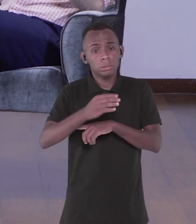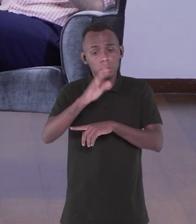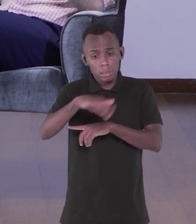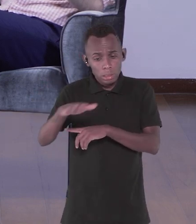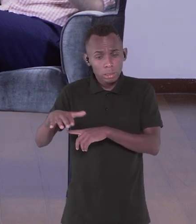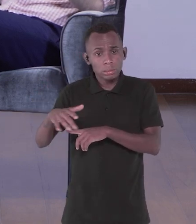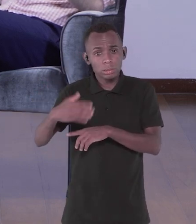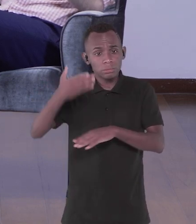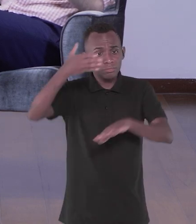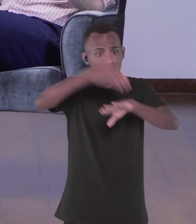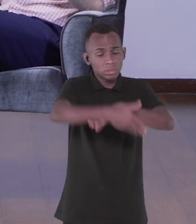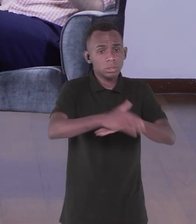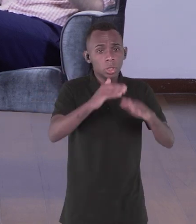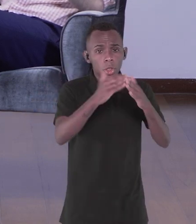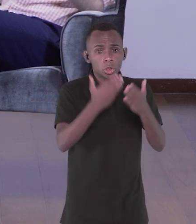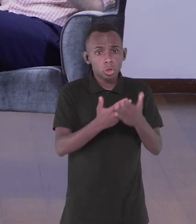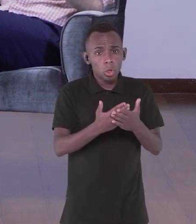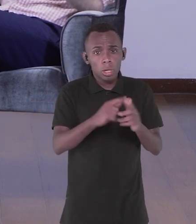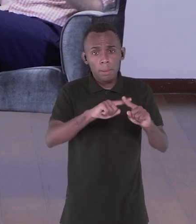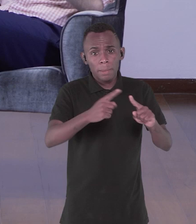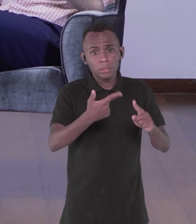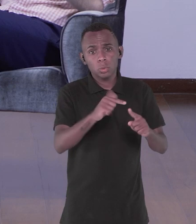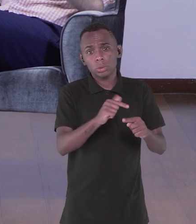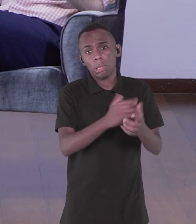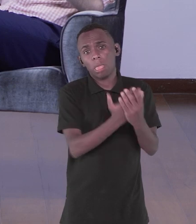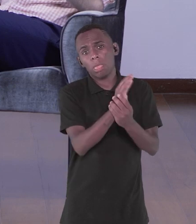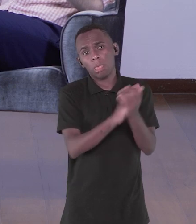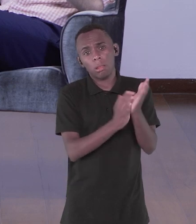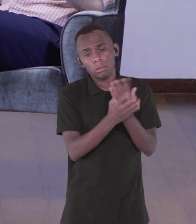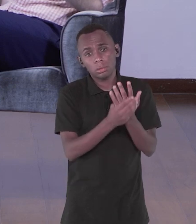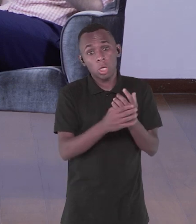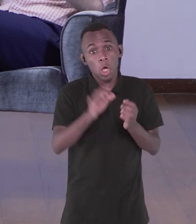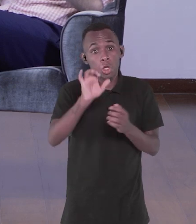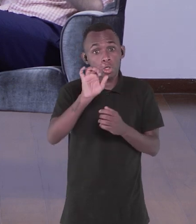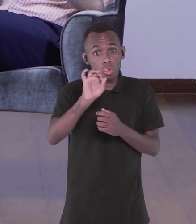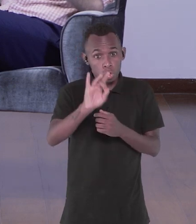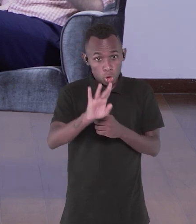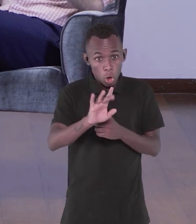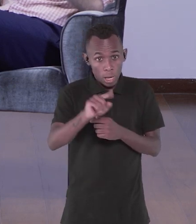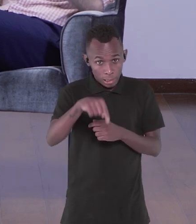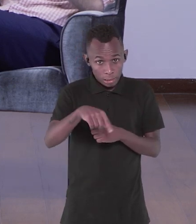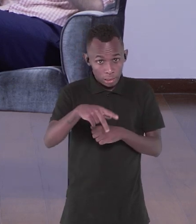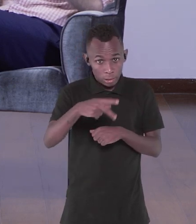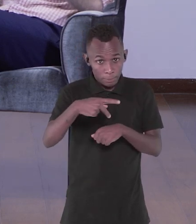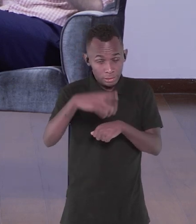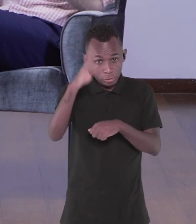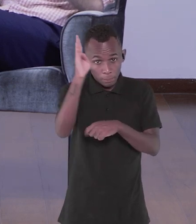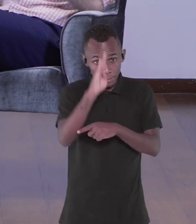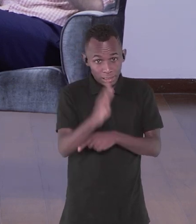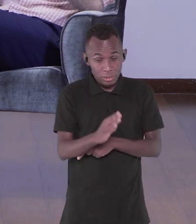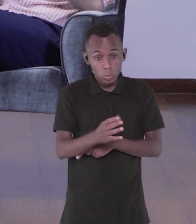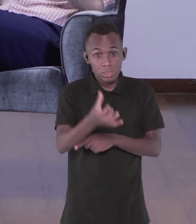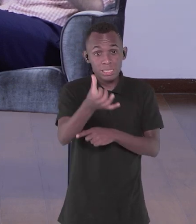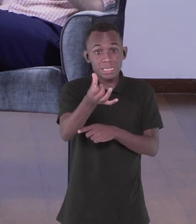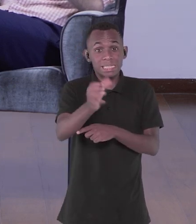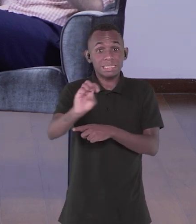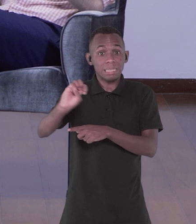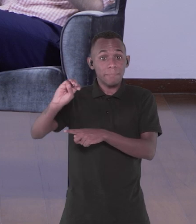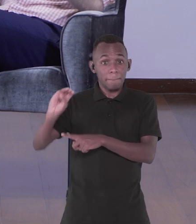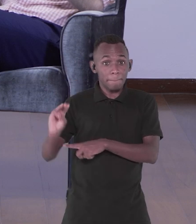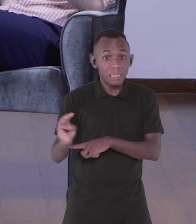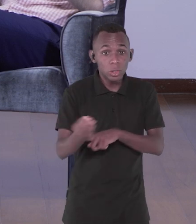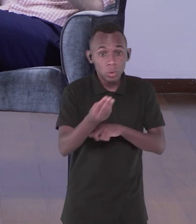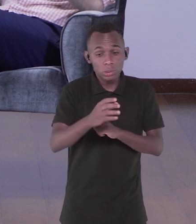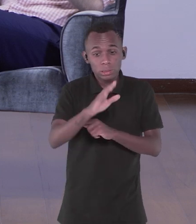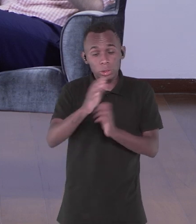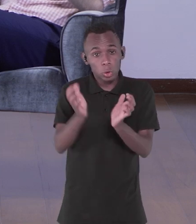fui procurar a informação. Só no Brasil eram, naquele momento, 6 milhões de crianças que iam para a